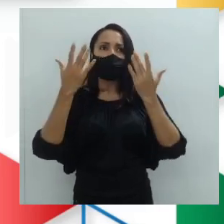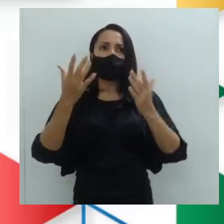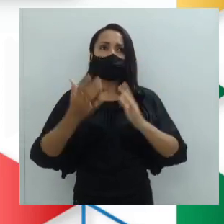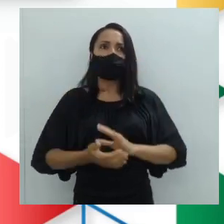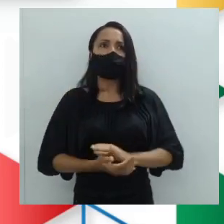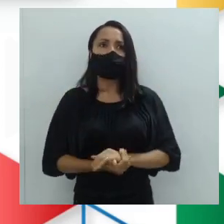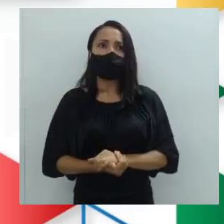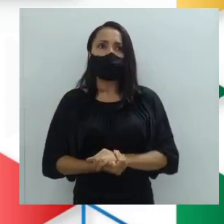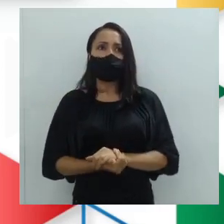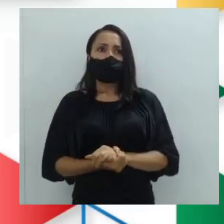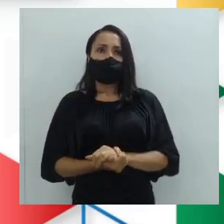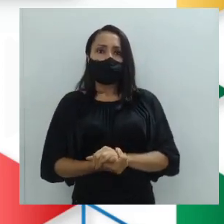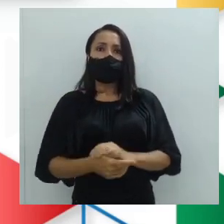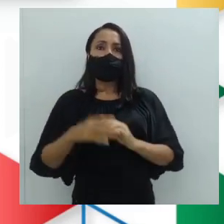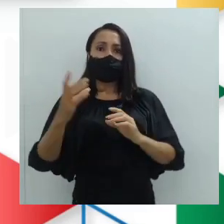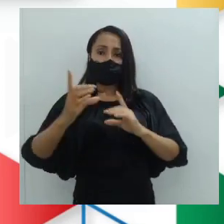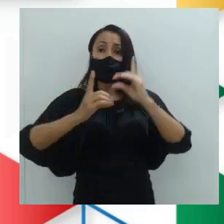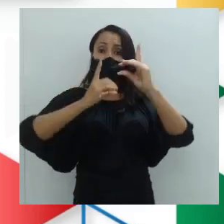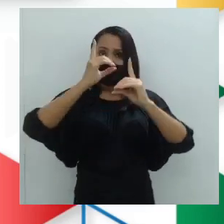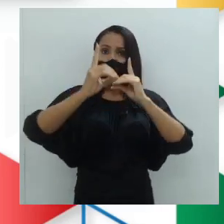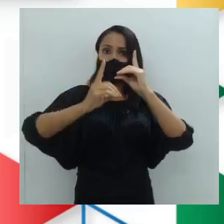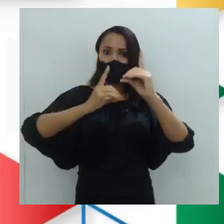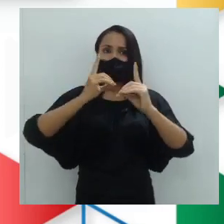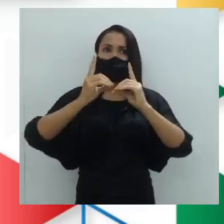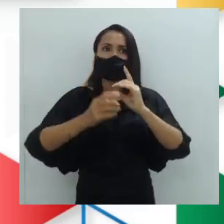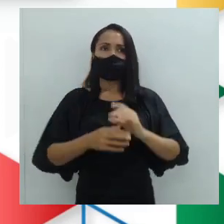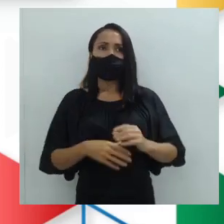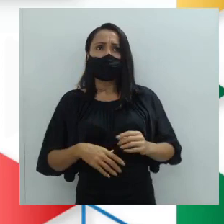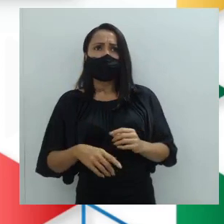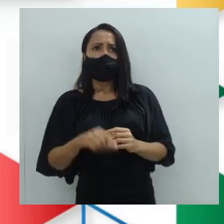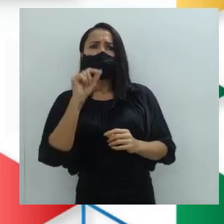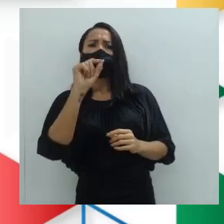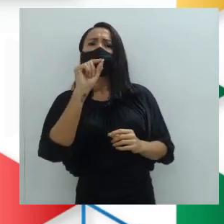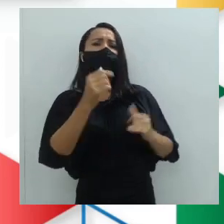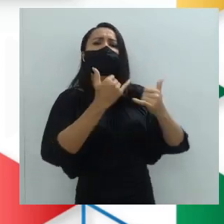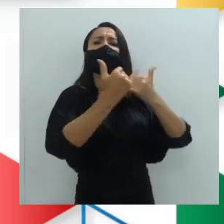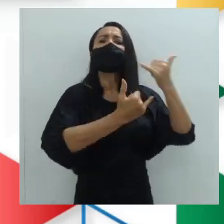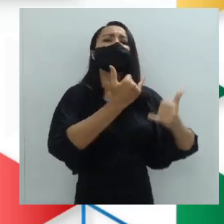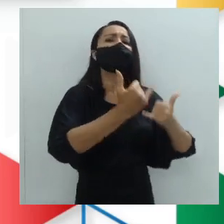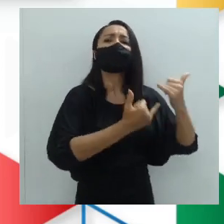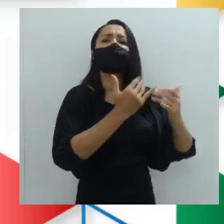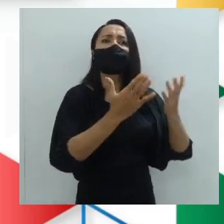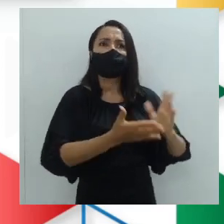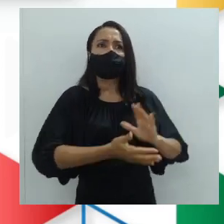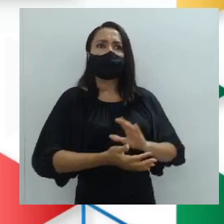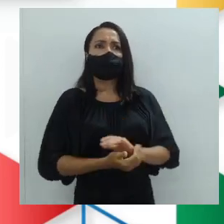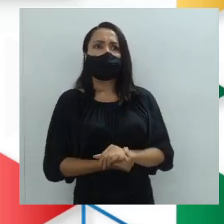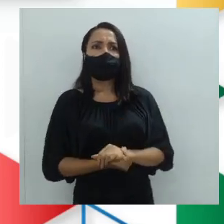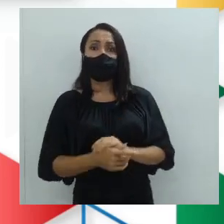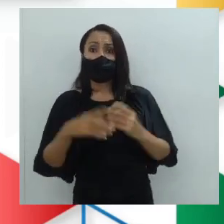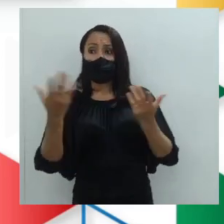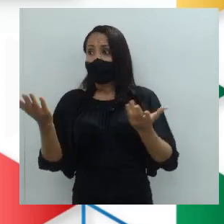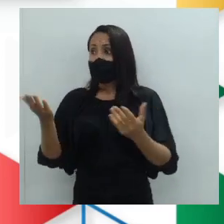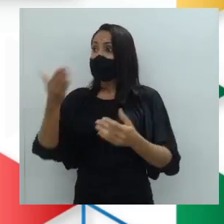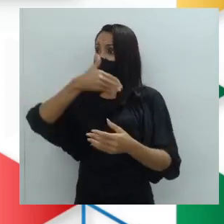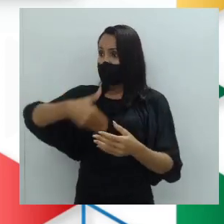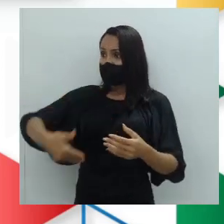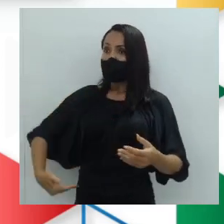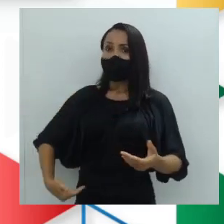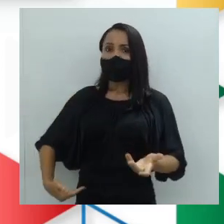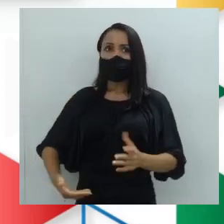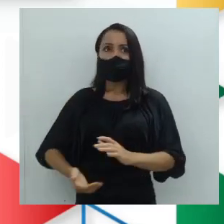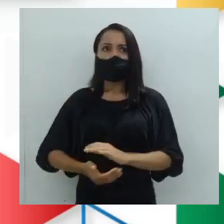Aqui justamente é um diálogo. Aí ela diz, do que vocês estão brincando? A mãe dela diz, de